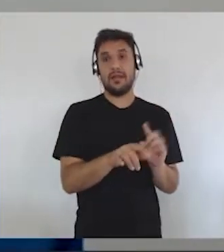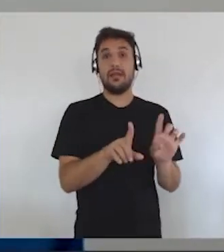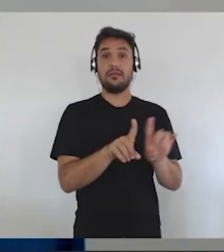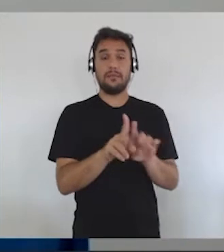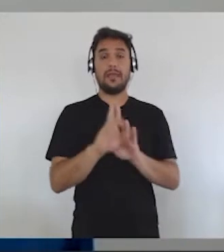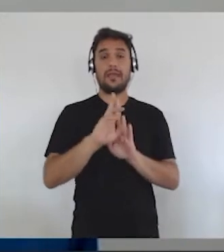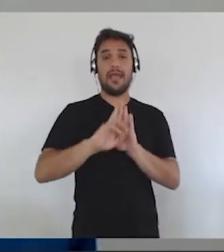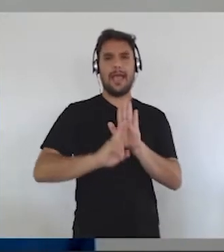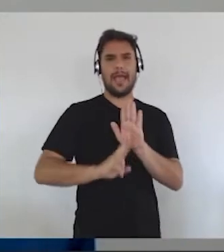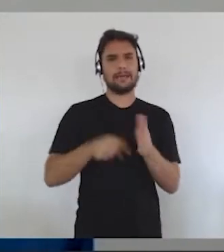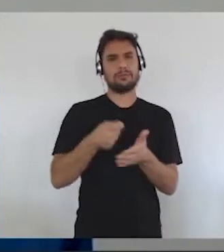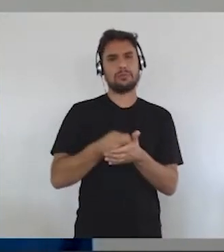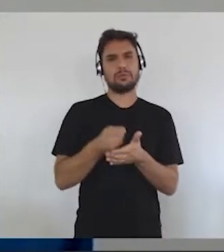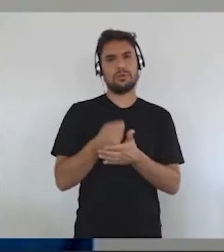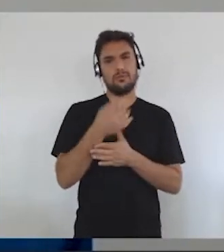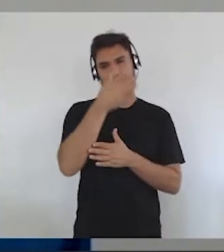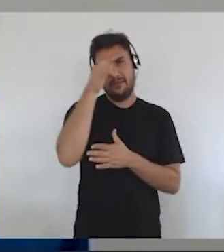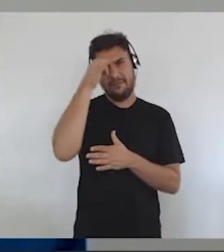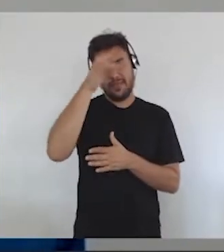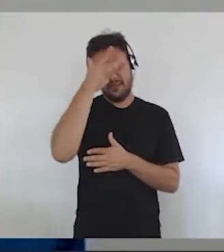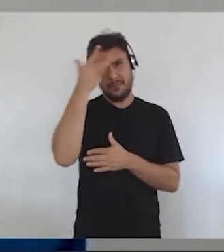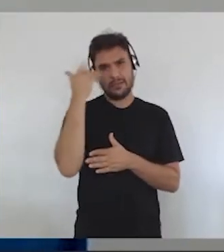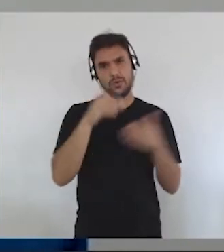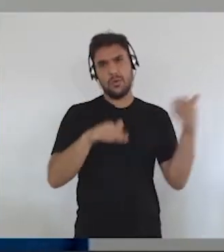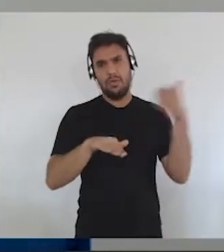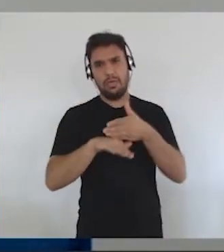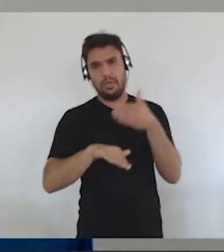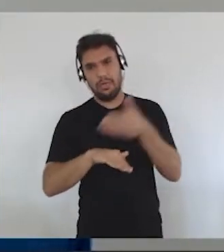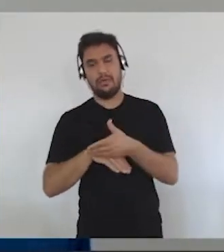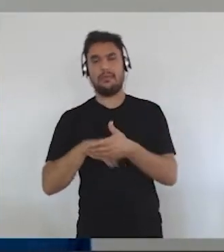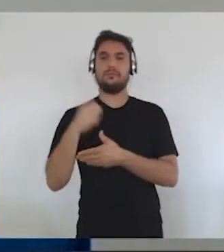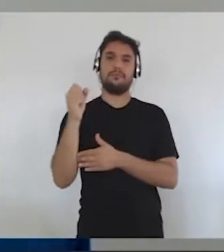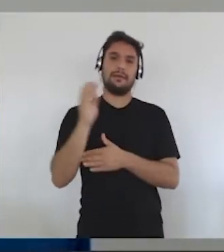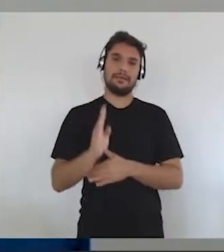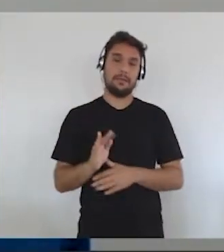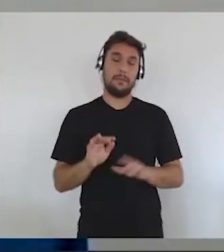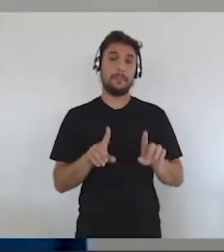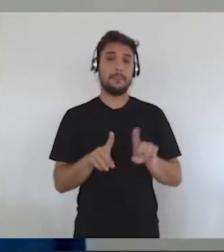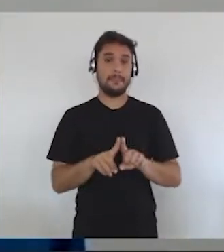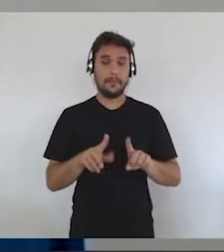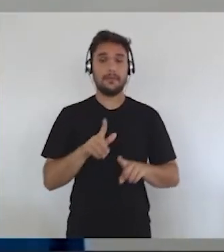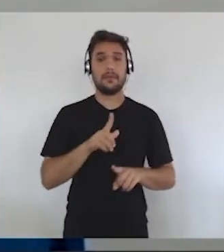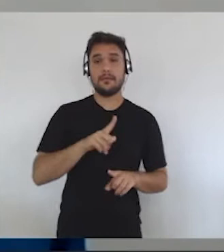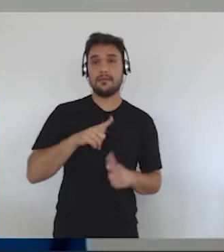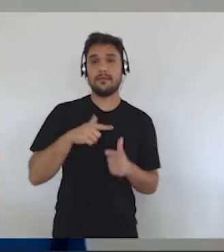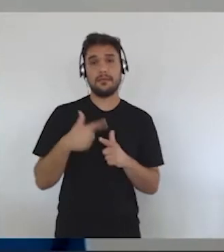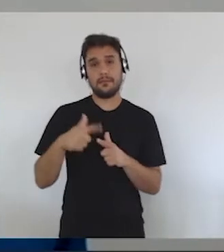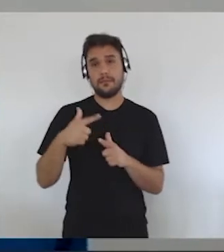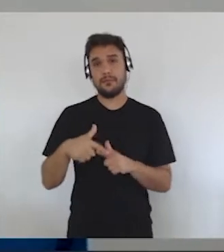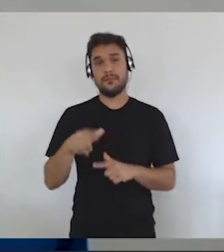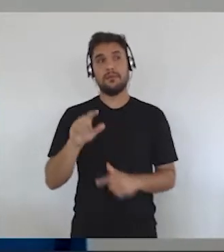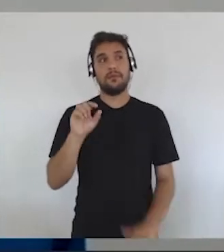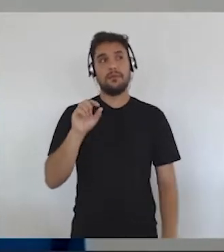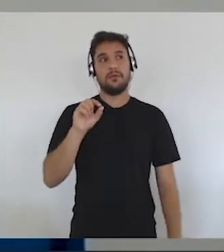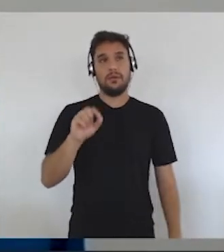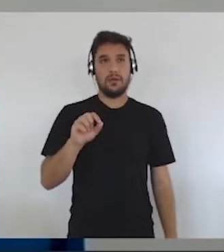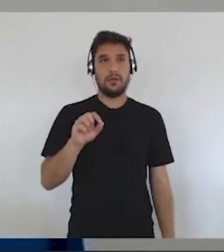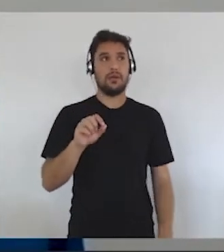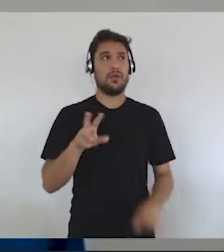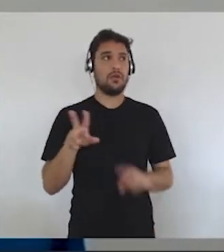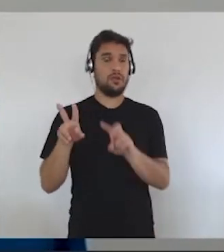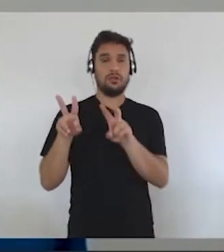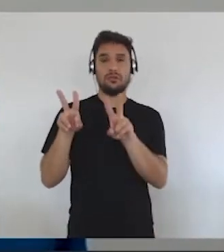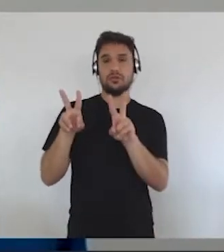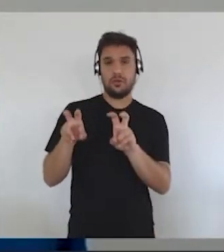entrada de estrangeiros no território nacional. Nós temos também problemas